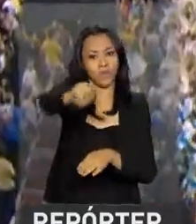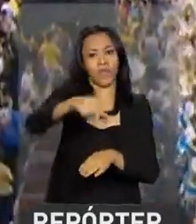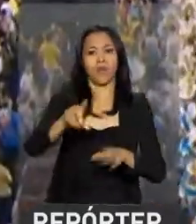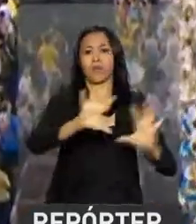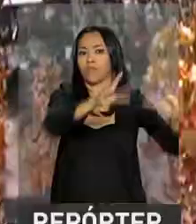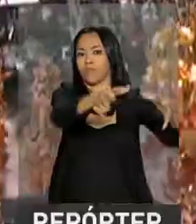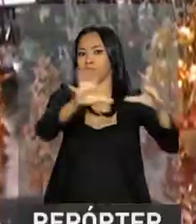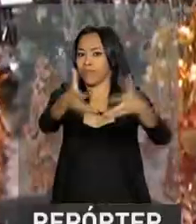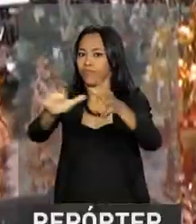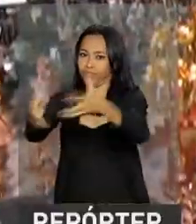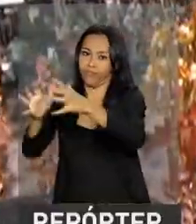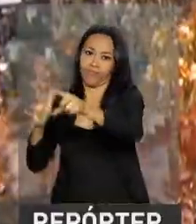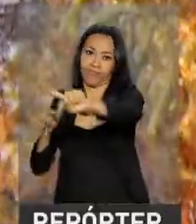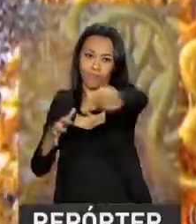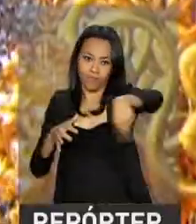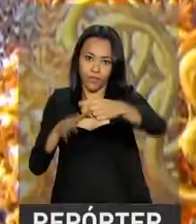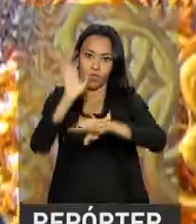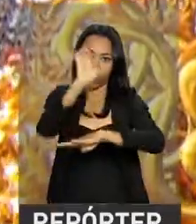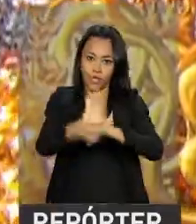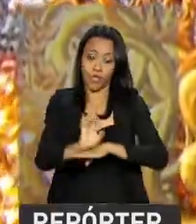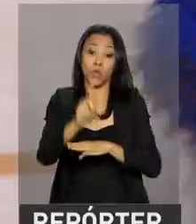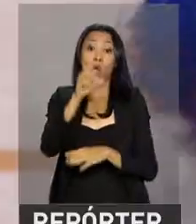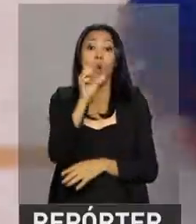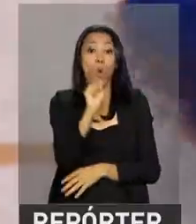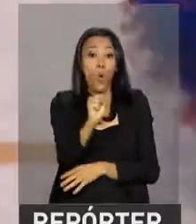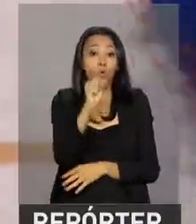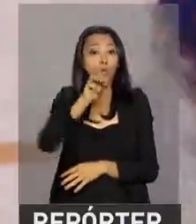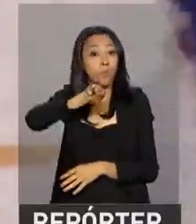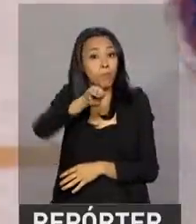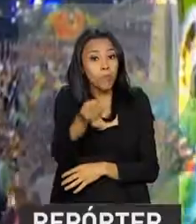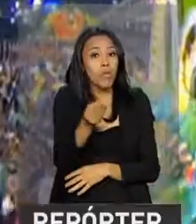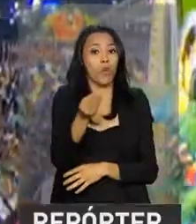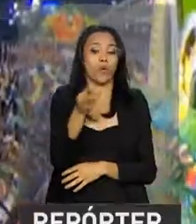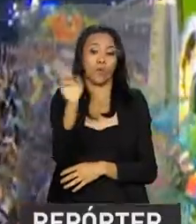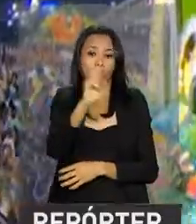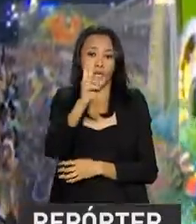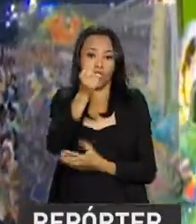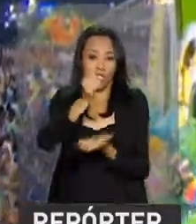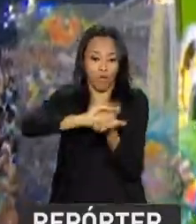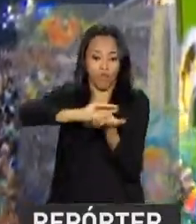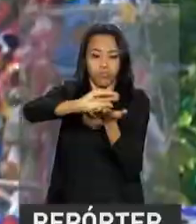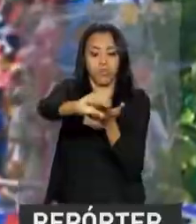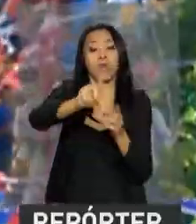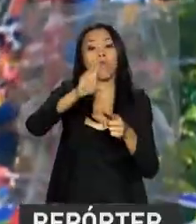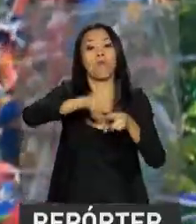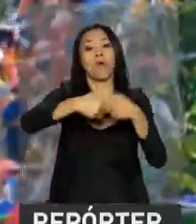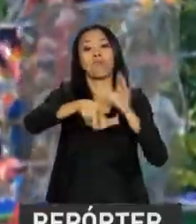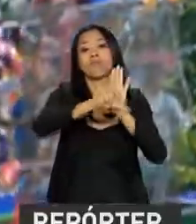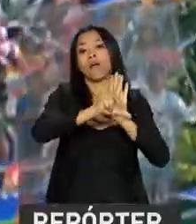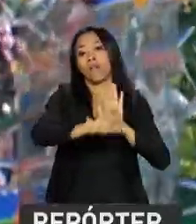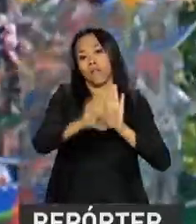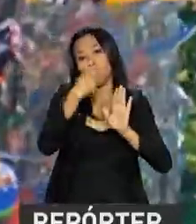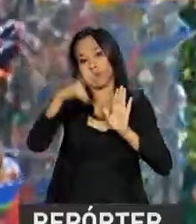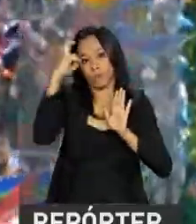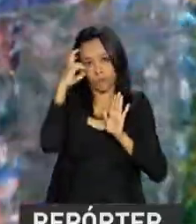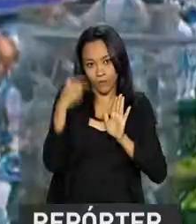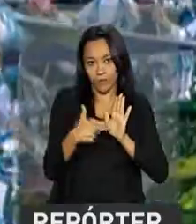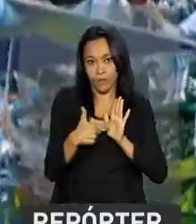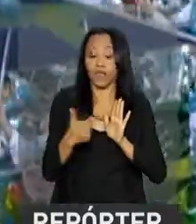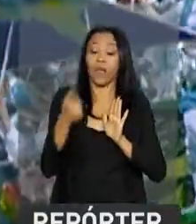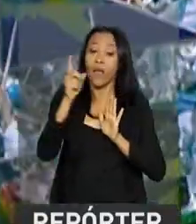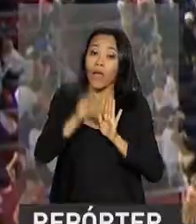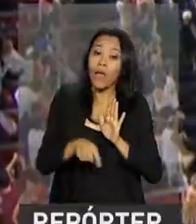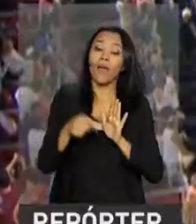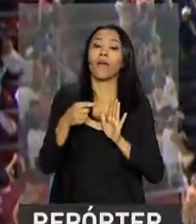governo vai repassar 8 milhões de reais para escolas através da lei rouanet para isto a liga independente